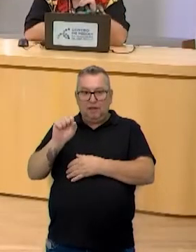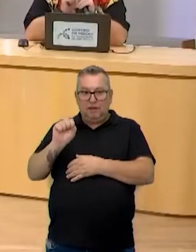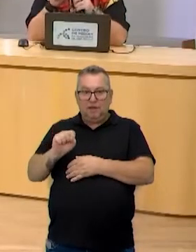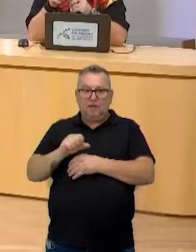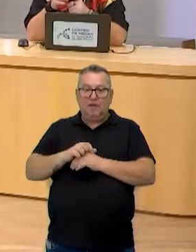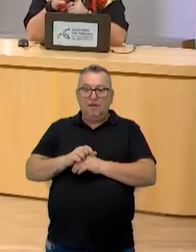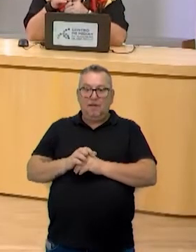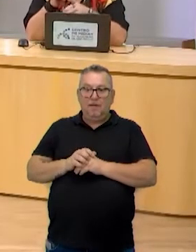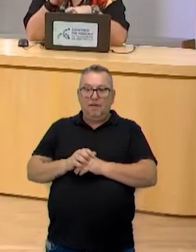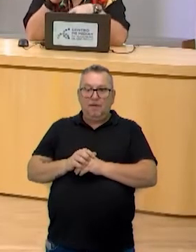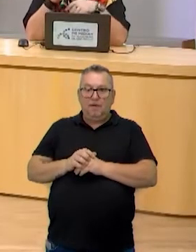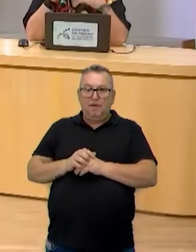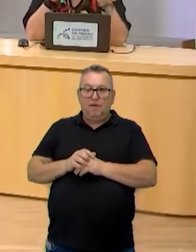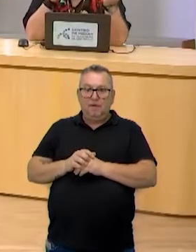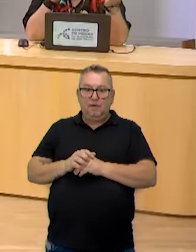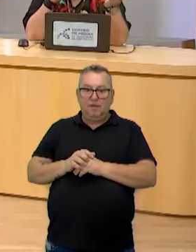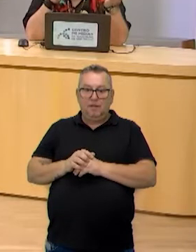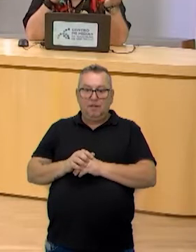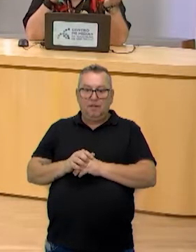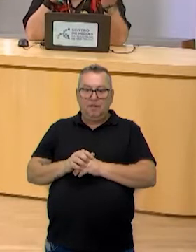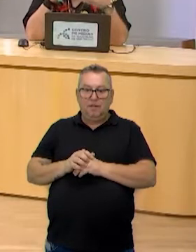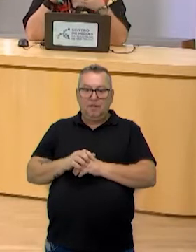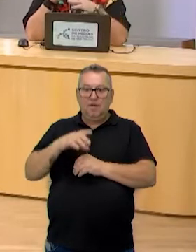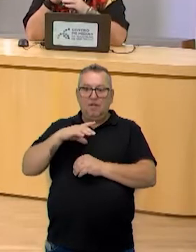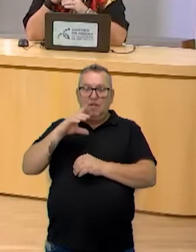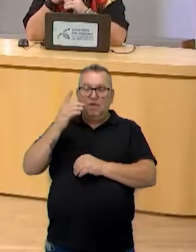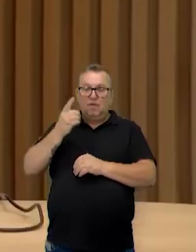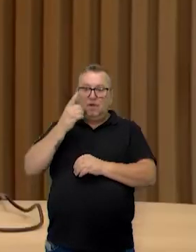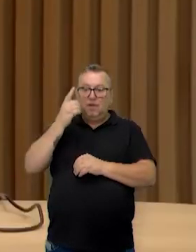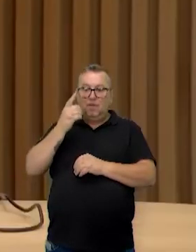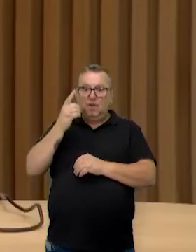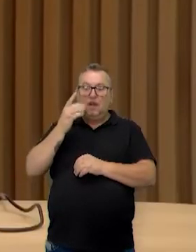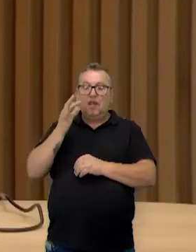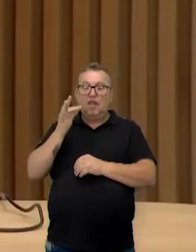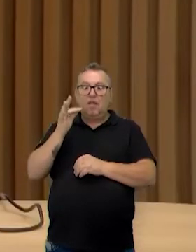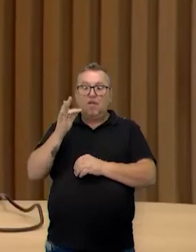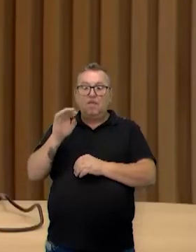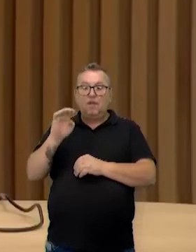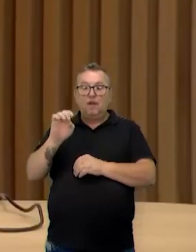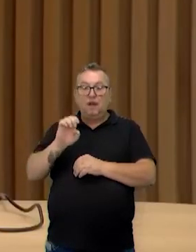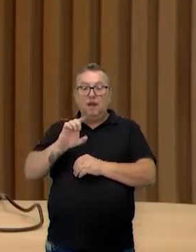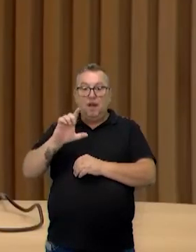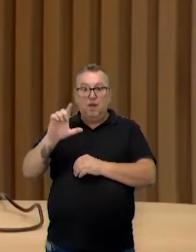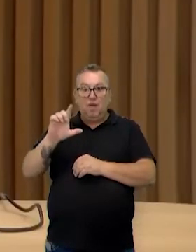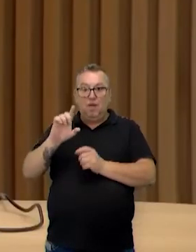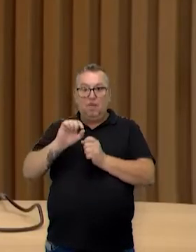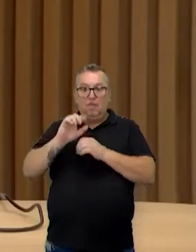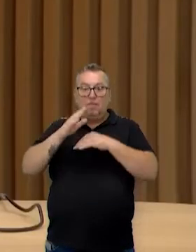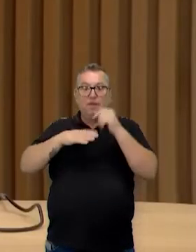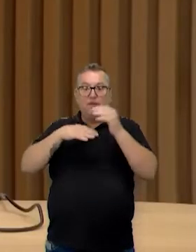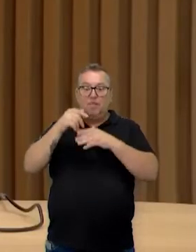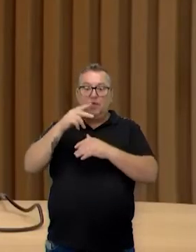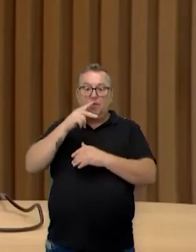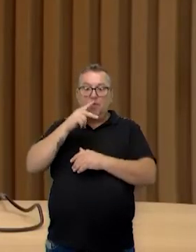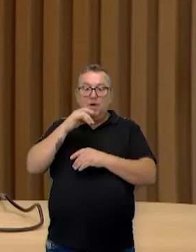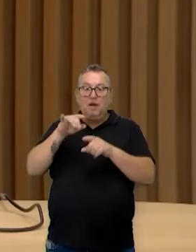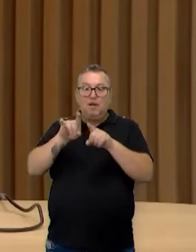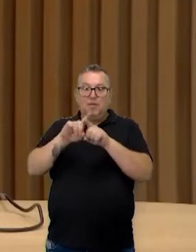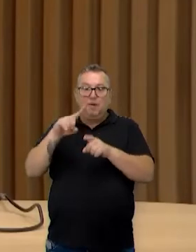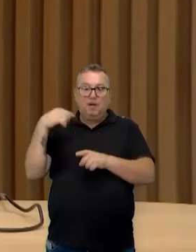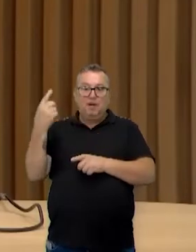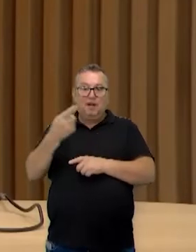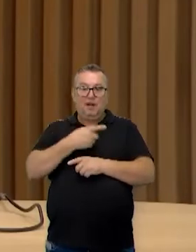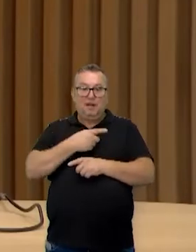que você lembra dele? Ele foi deputado federal e ele que foi praticamente o pai da